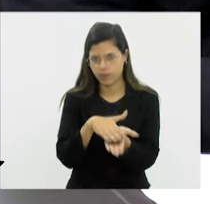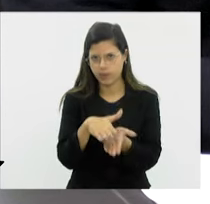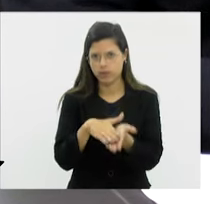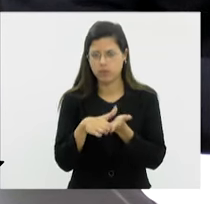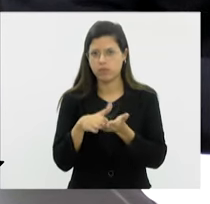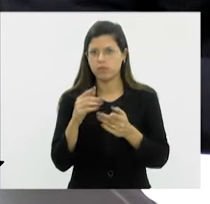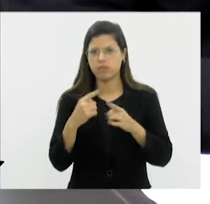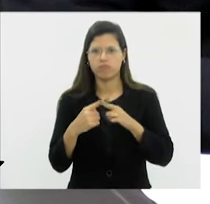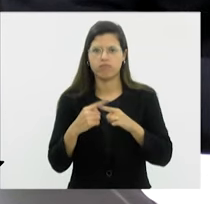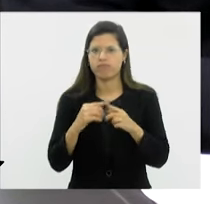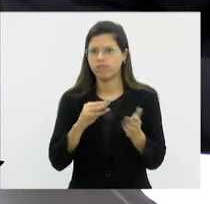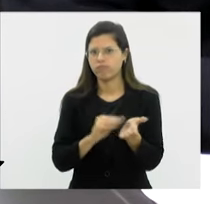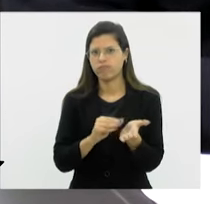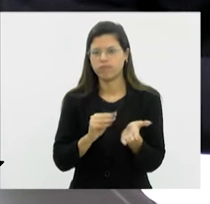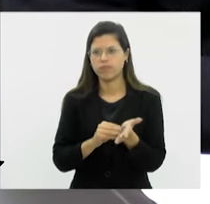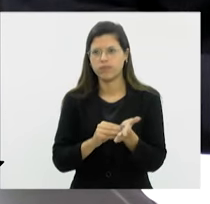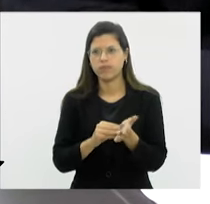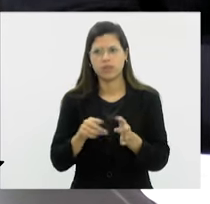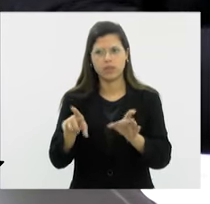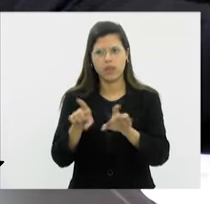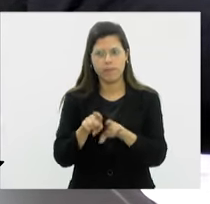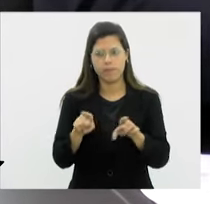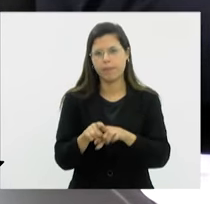essa questão. Verdade. E também,